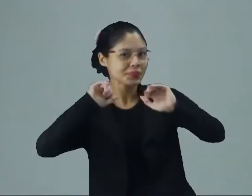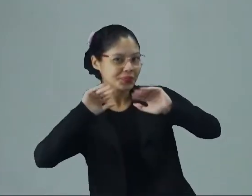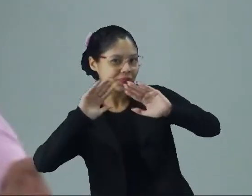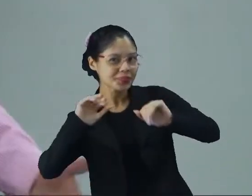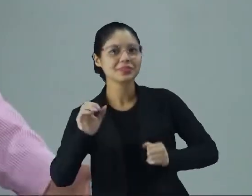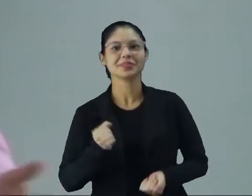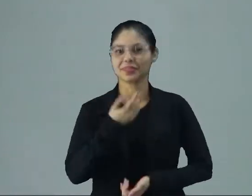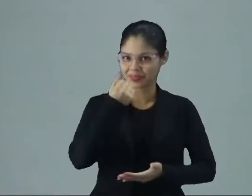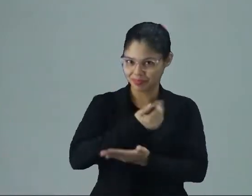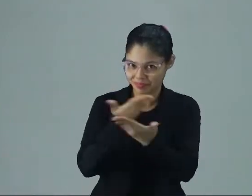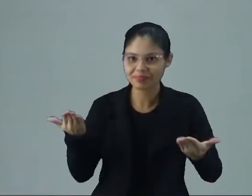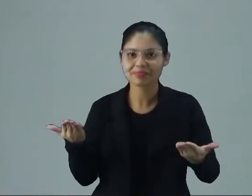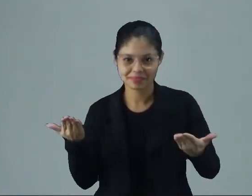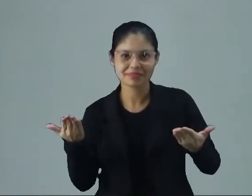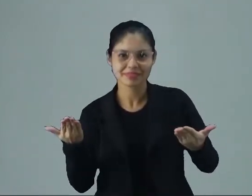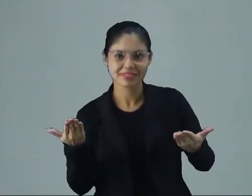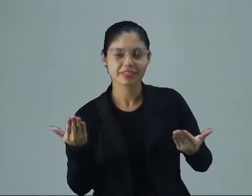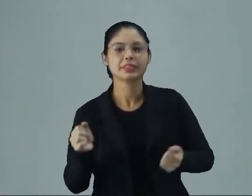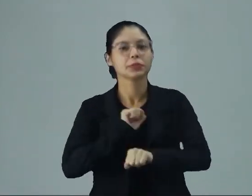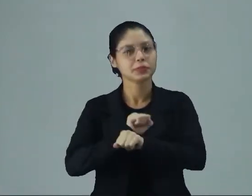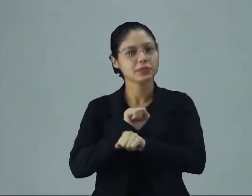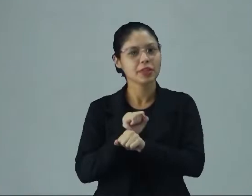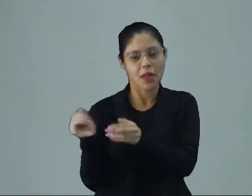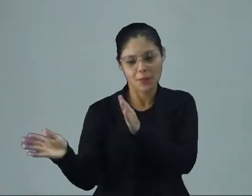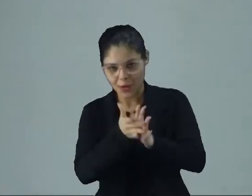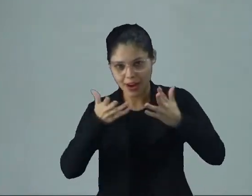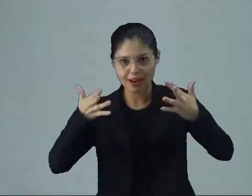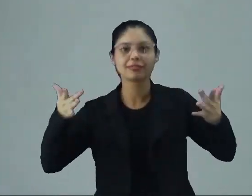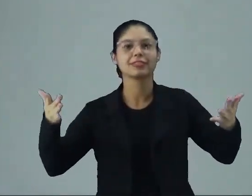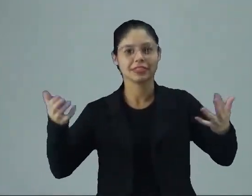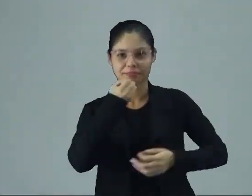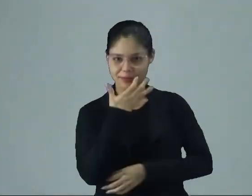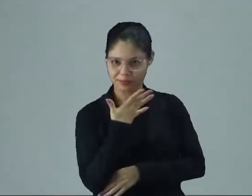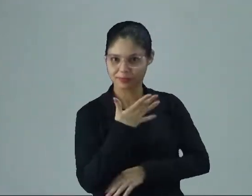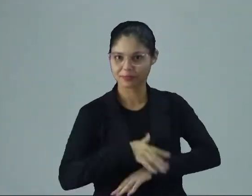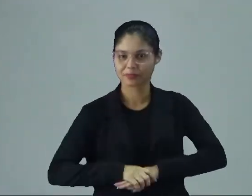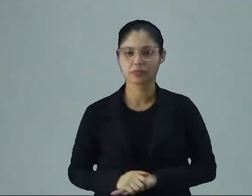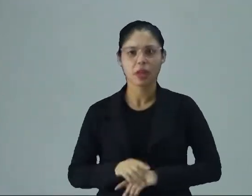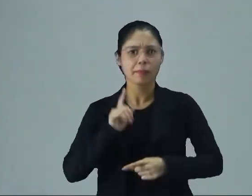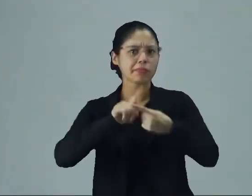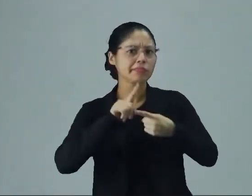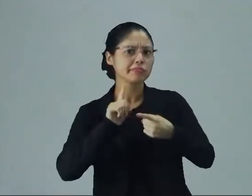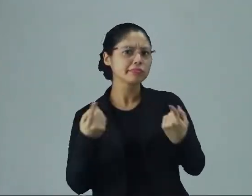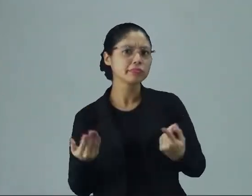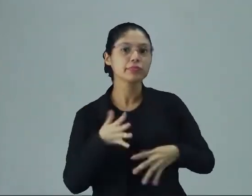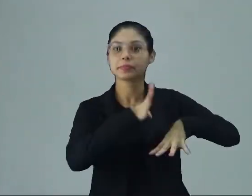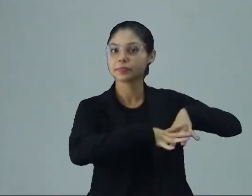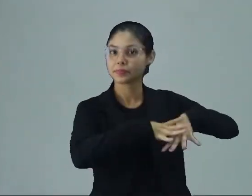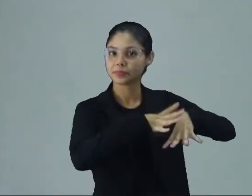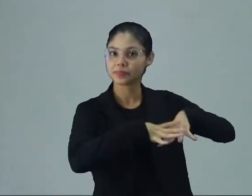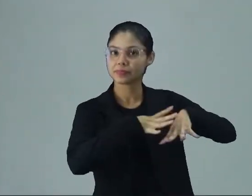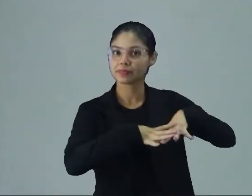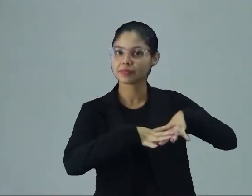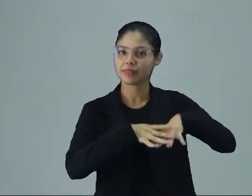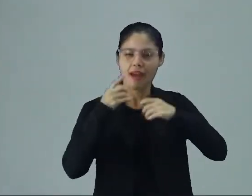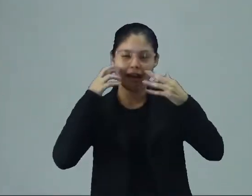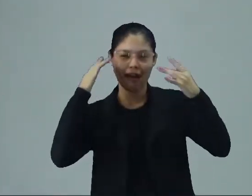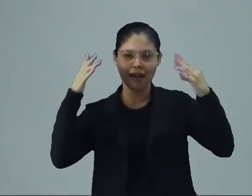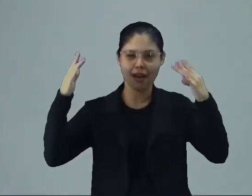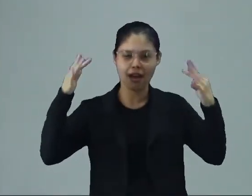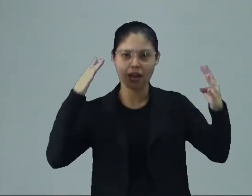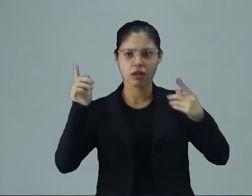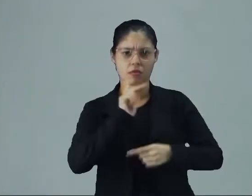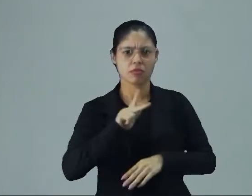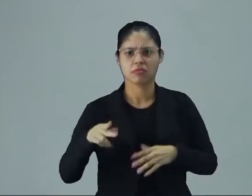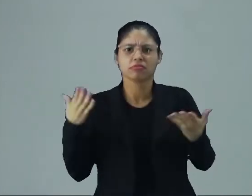Olá, olá, olá. E aí, tudo bem com você? Eu espero que esteja maravilhosamente bem. Mas por quê? Porque a matemática te fascina. Eita,